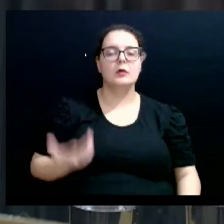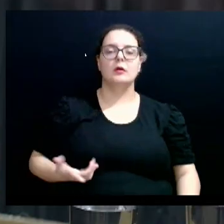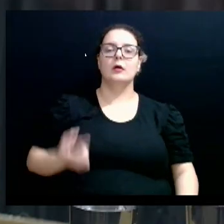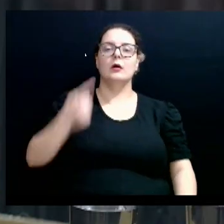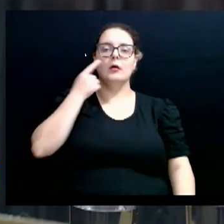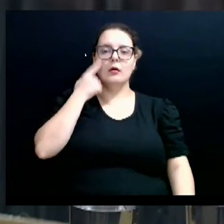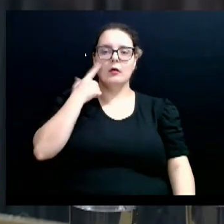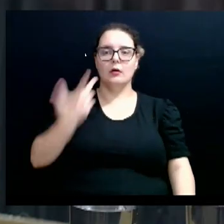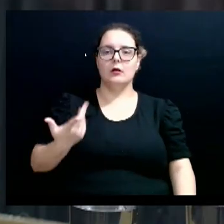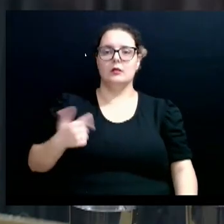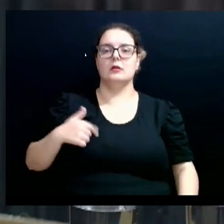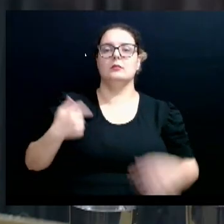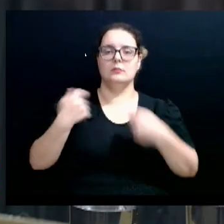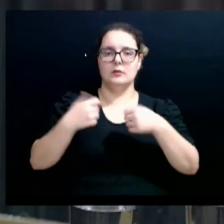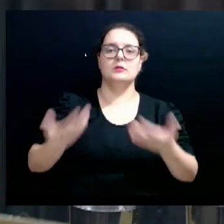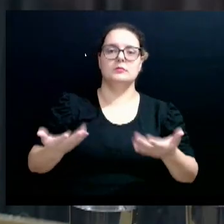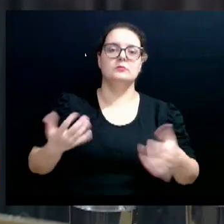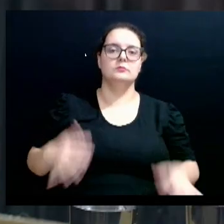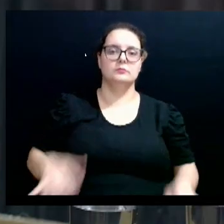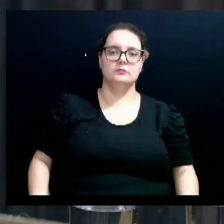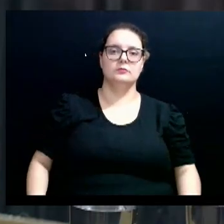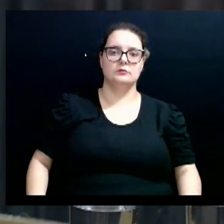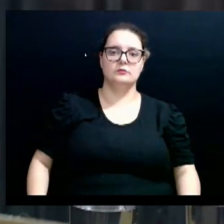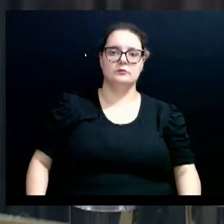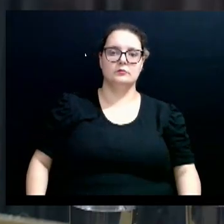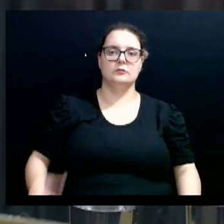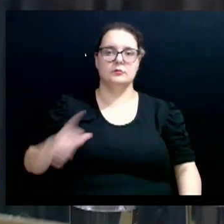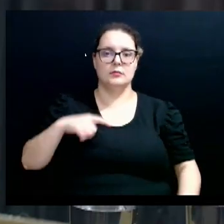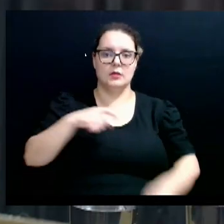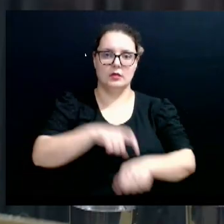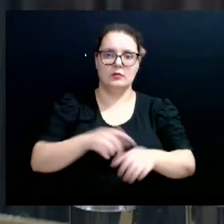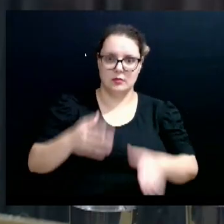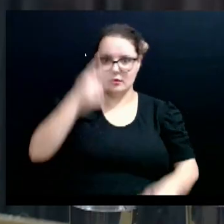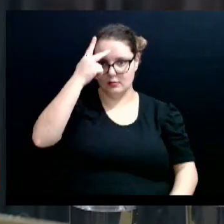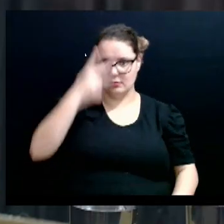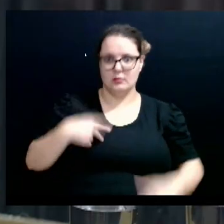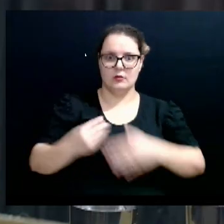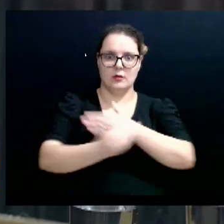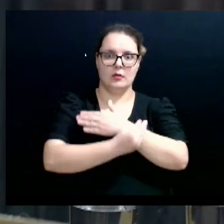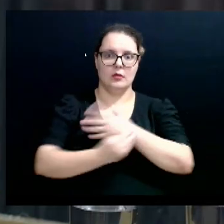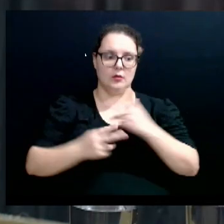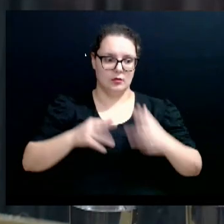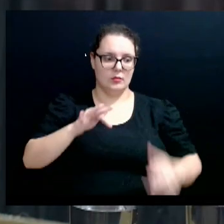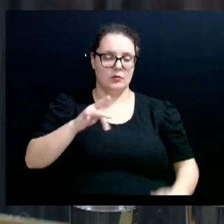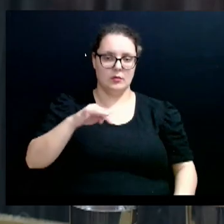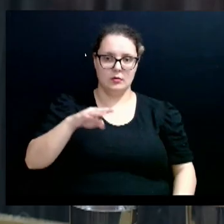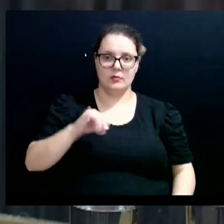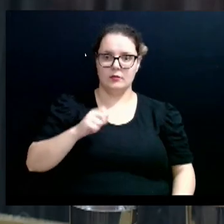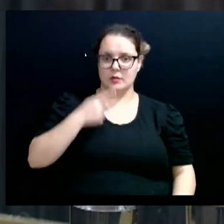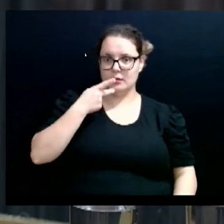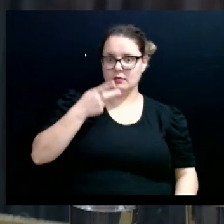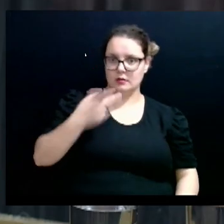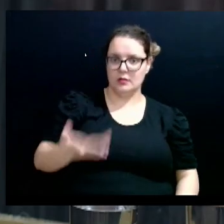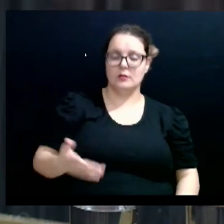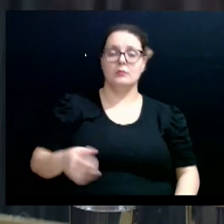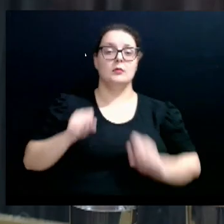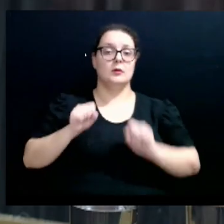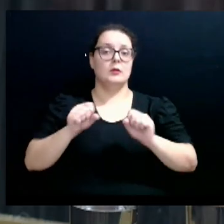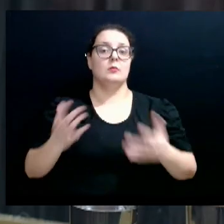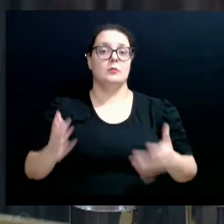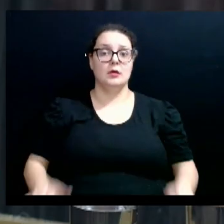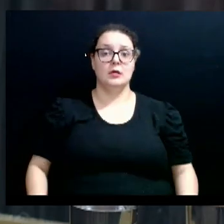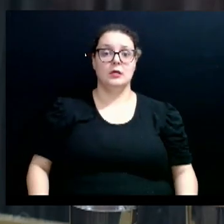preciso, ter esse tempo para me cuidar", como a Fabiana vinha dizendo, né, para eu poder ter